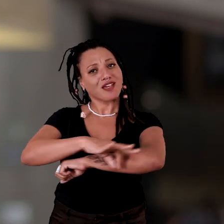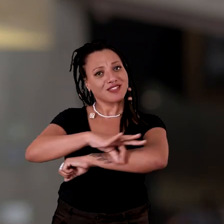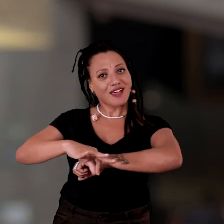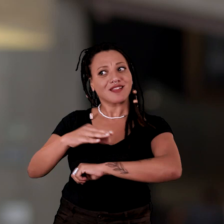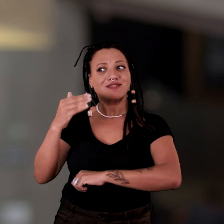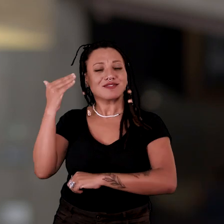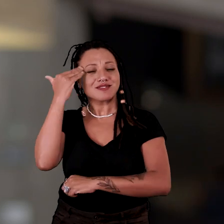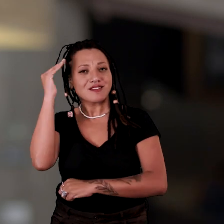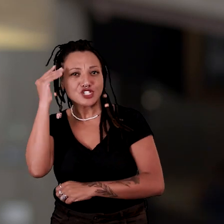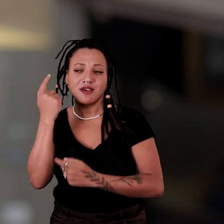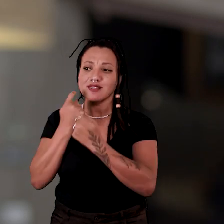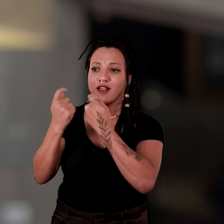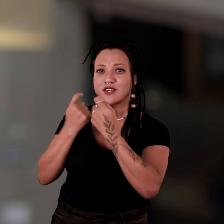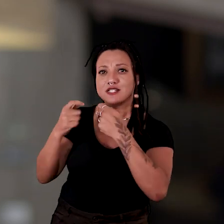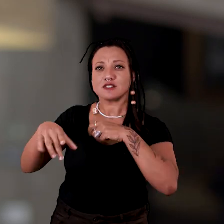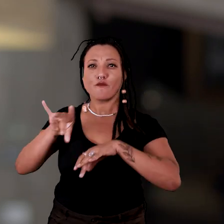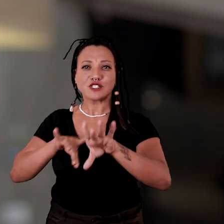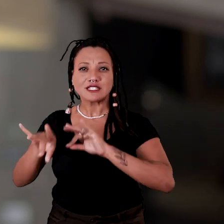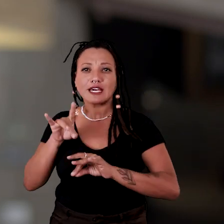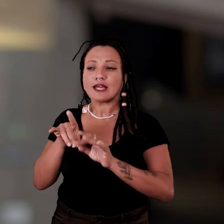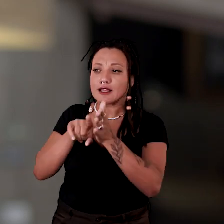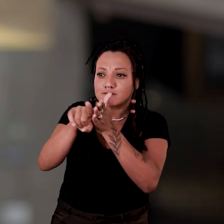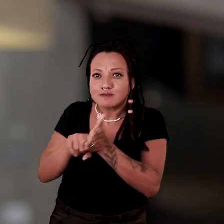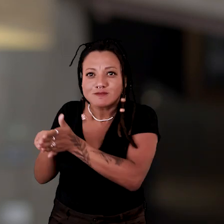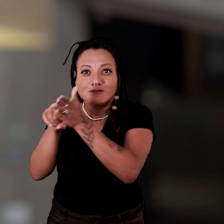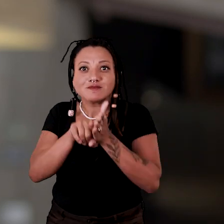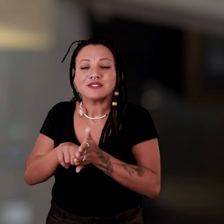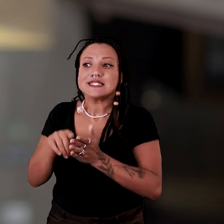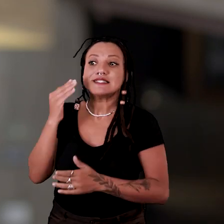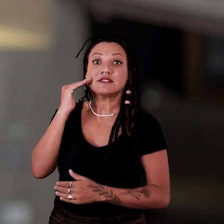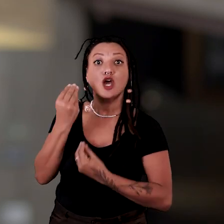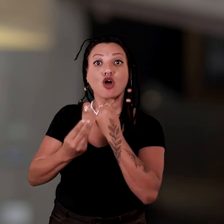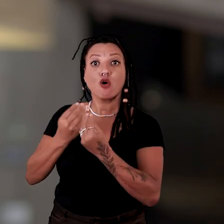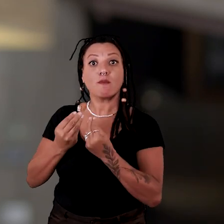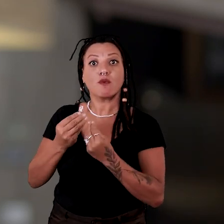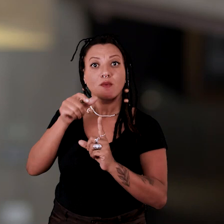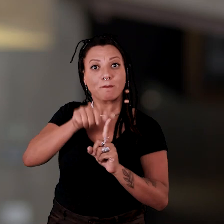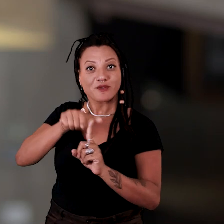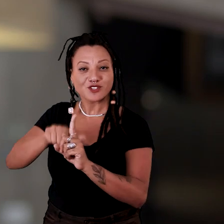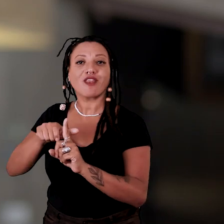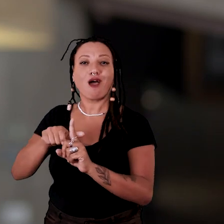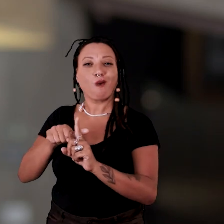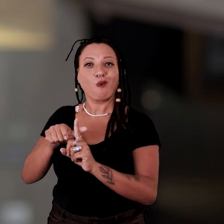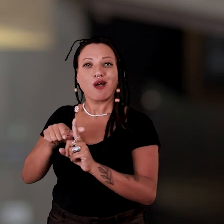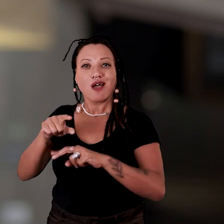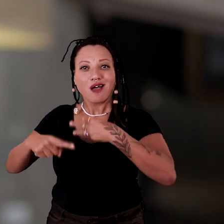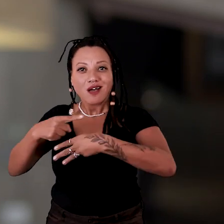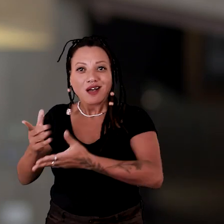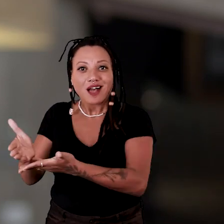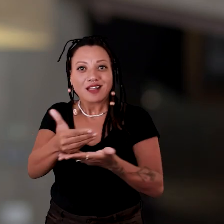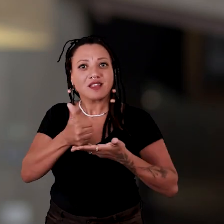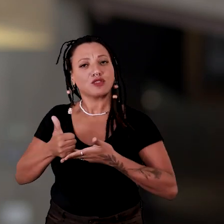bastante difícil entender foi a necessidade de uma flexibilidade. Então é um projeto com muitos espaços vazios, porque os espaços